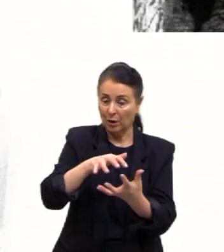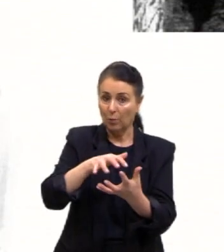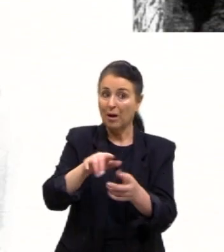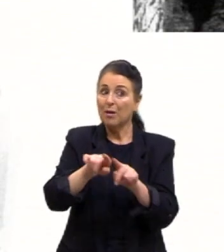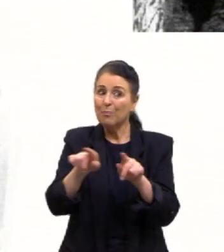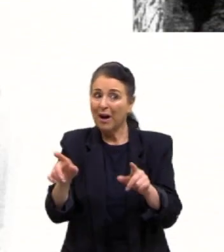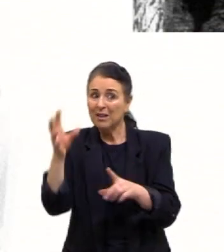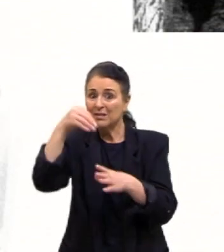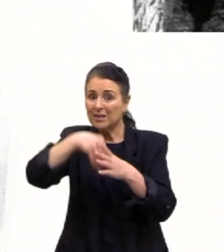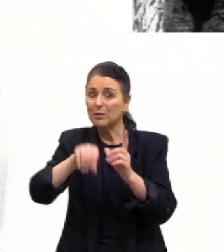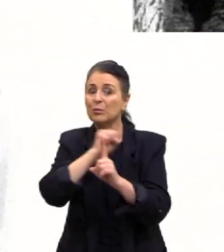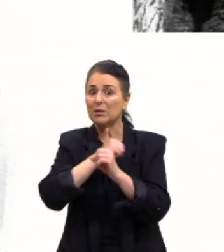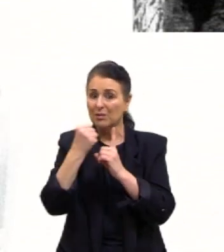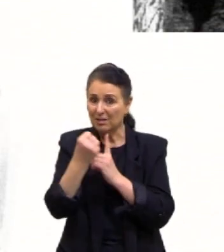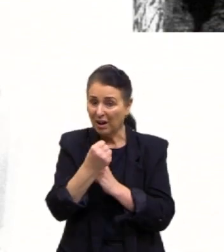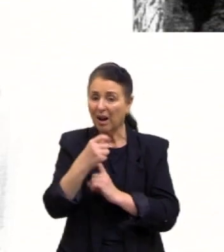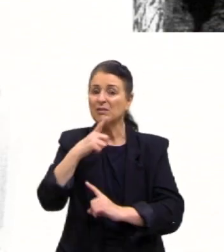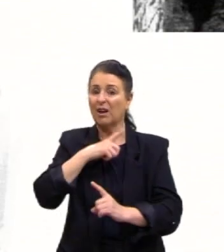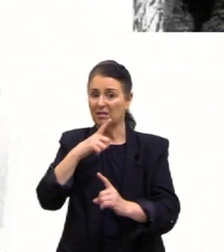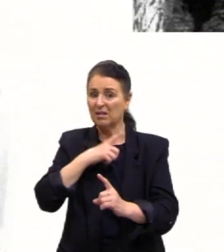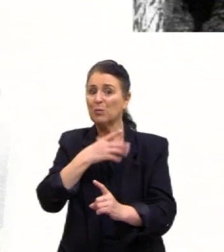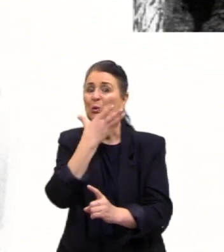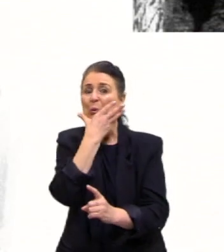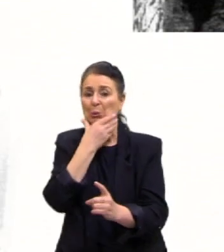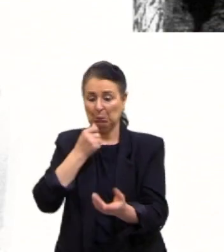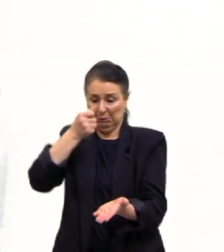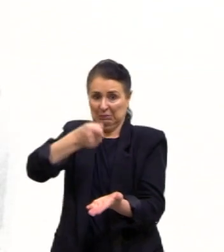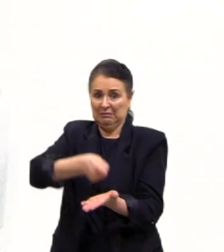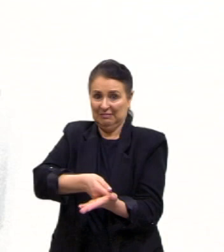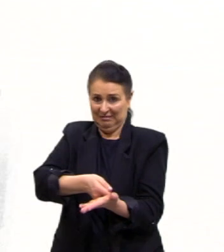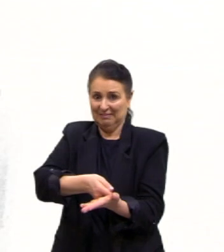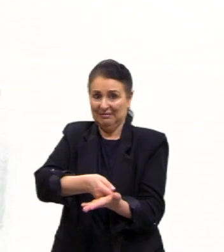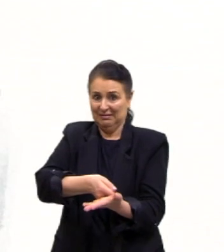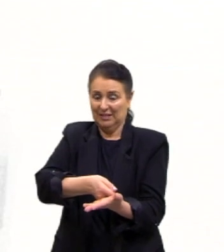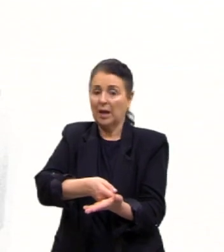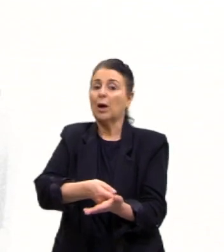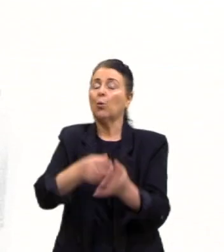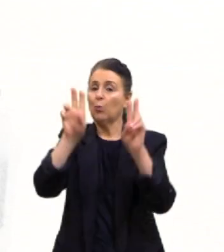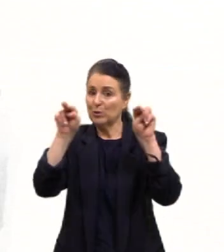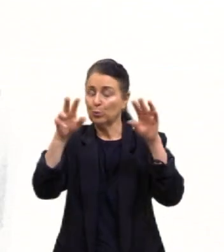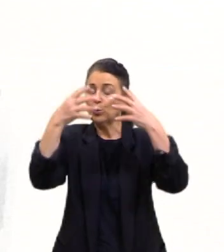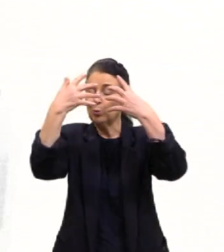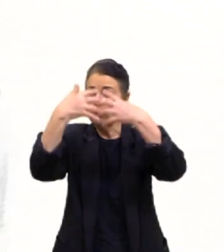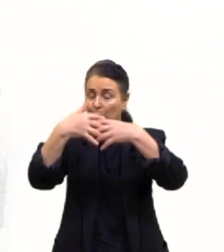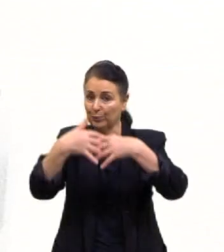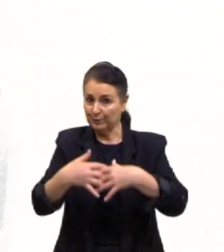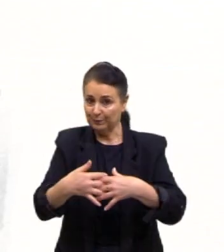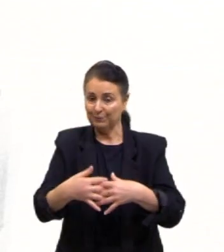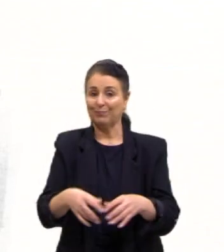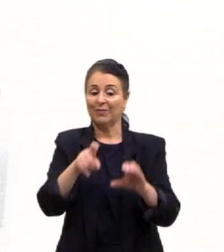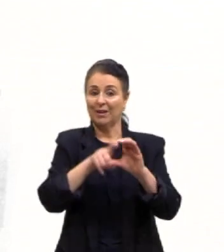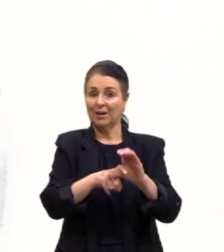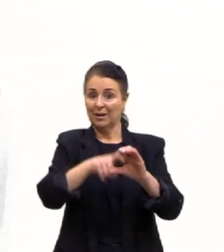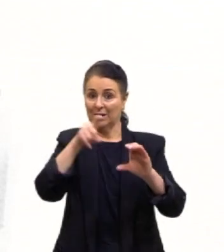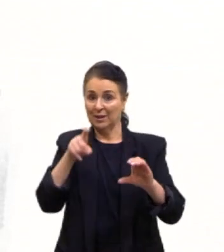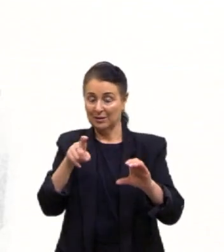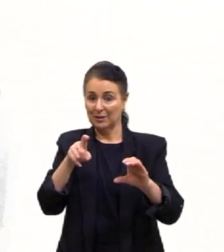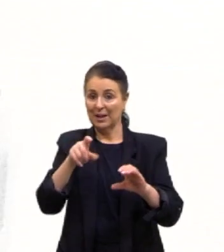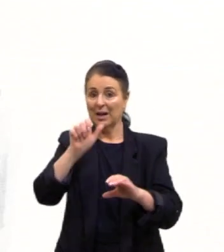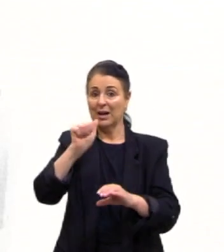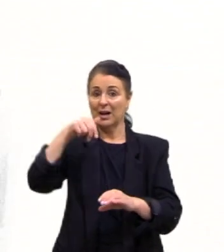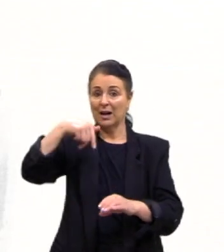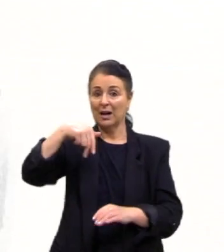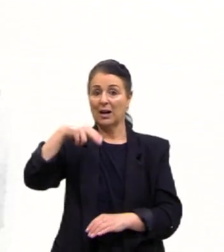com muito machismo né então um assunto complexo aí falar um pouquinho da Independência de Angola